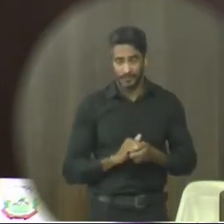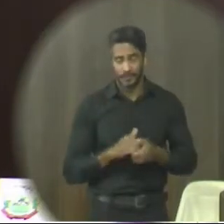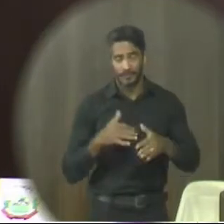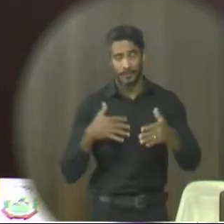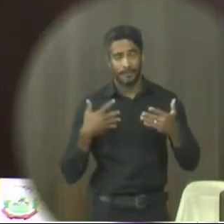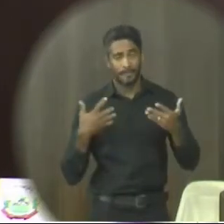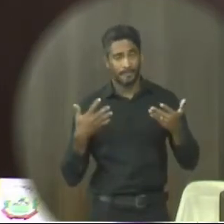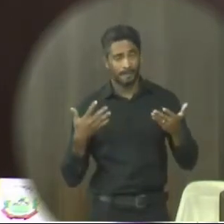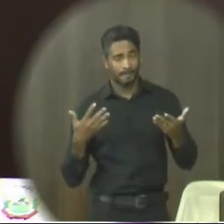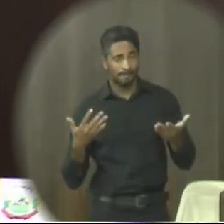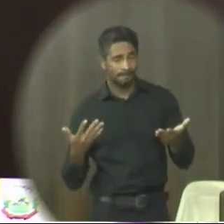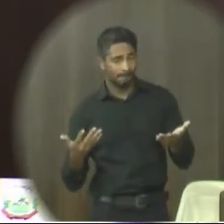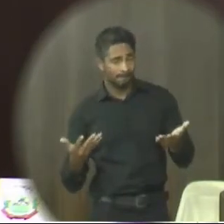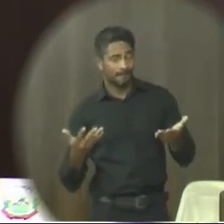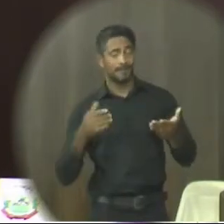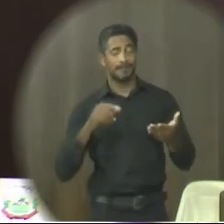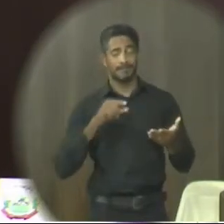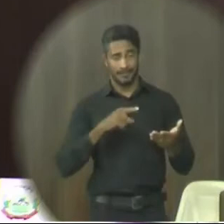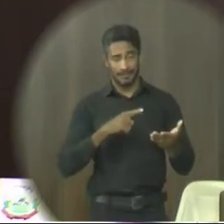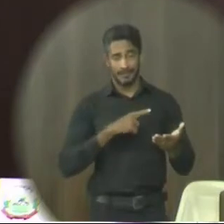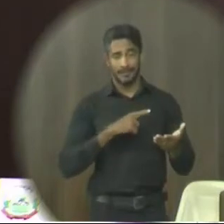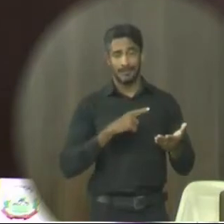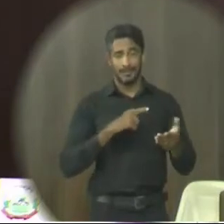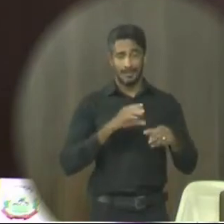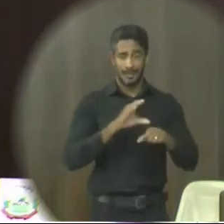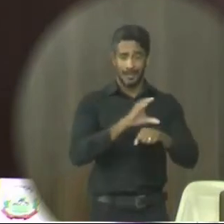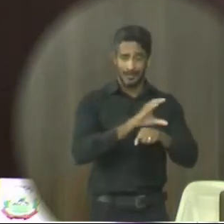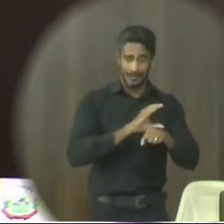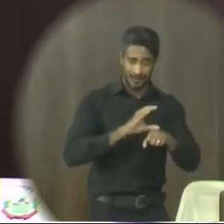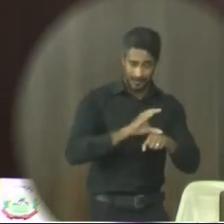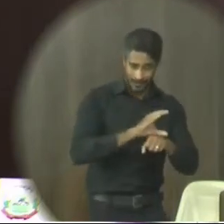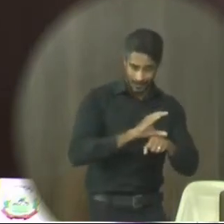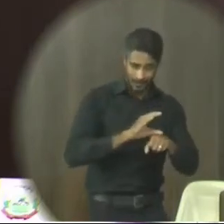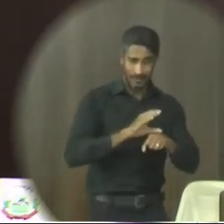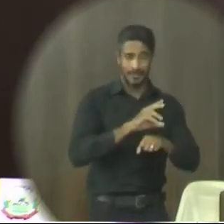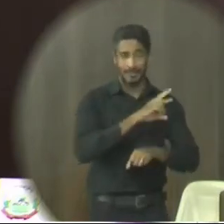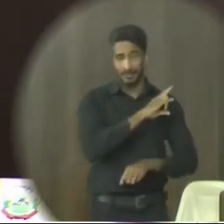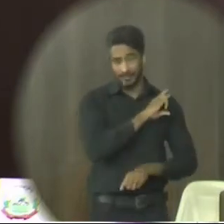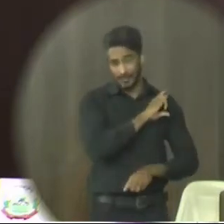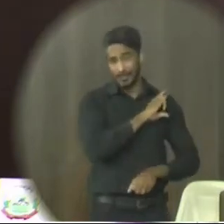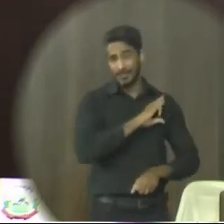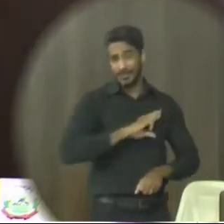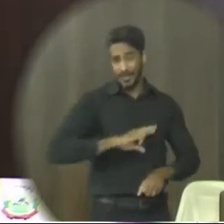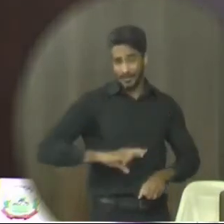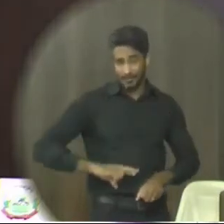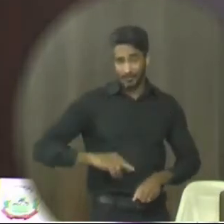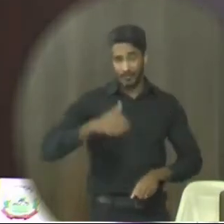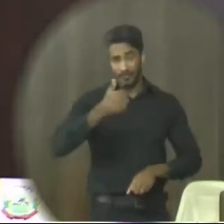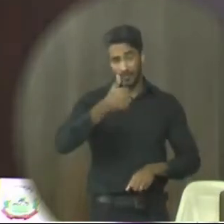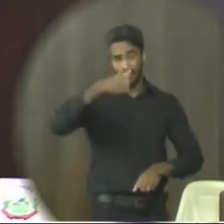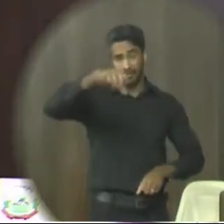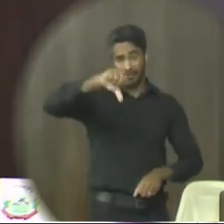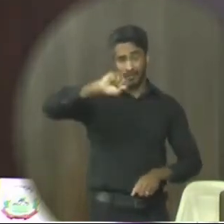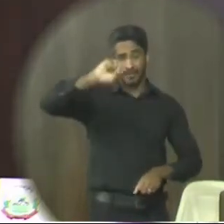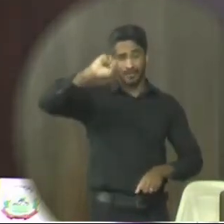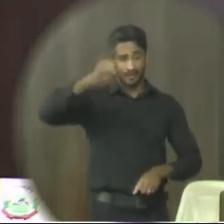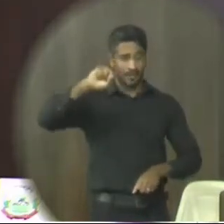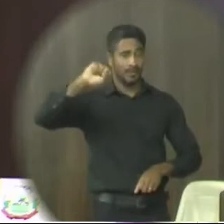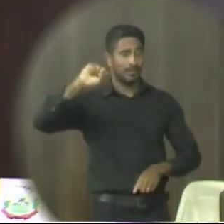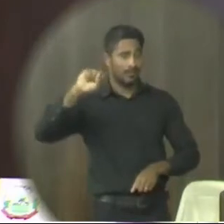incaindo-se, inclusive, se é dispositivo da Constituição da República e de 1988, no mesmo